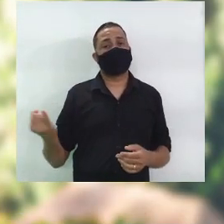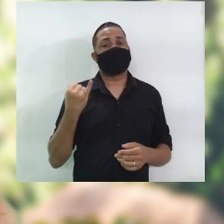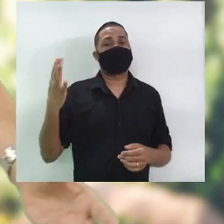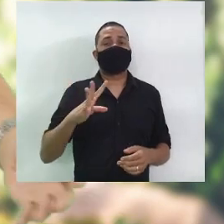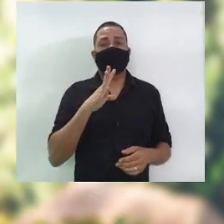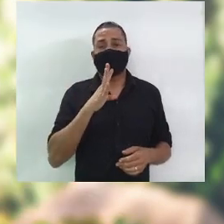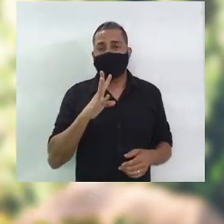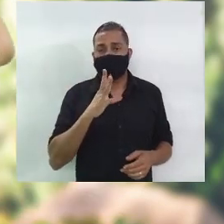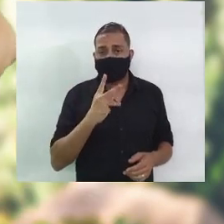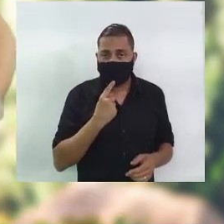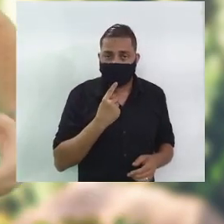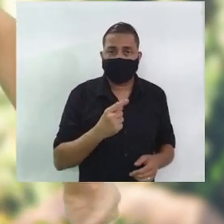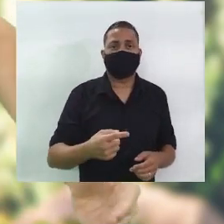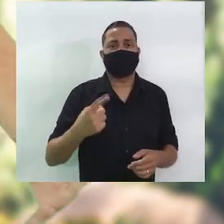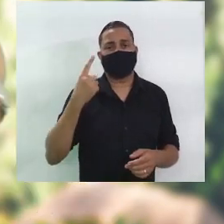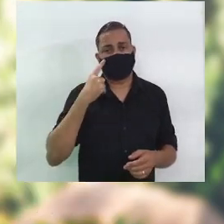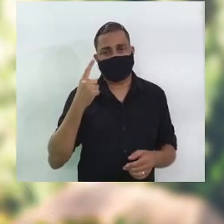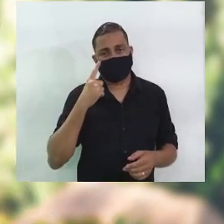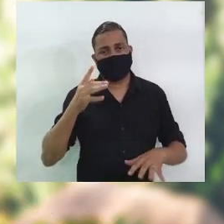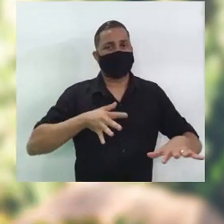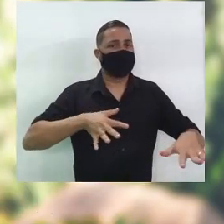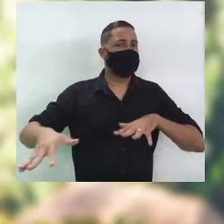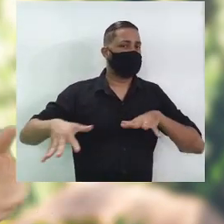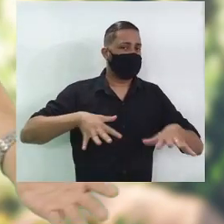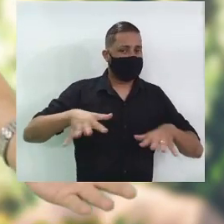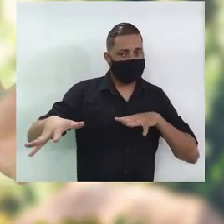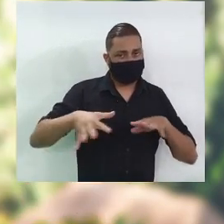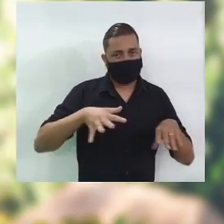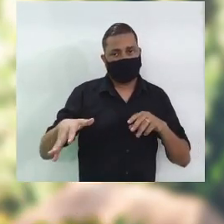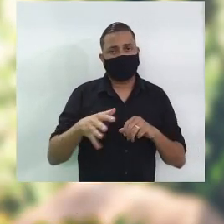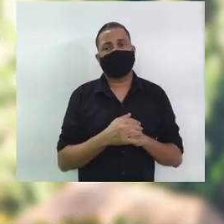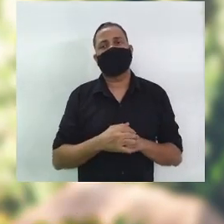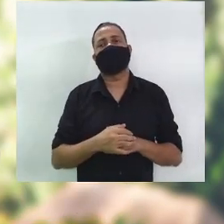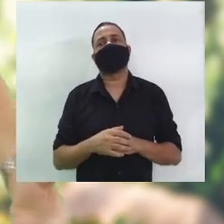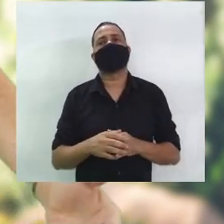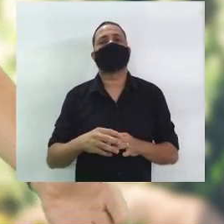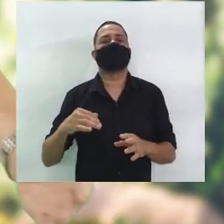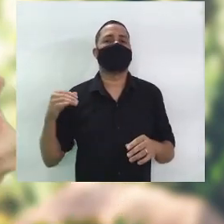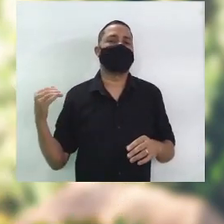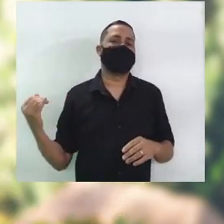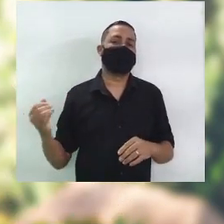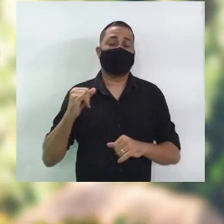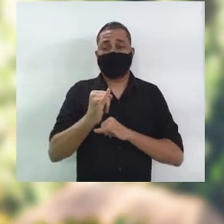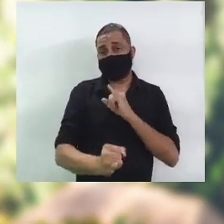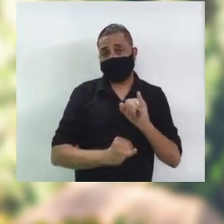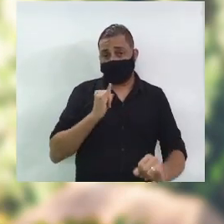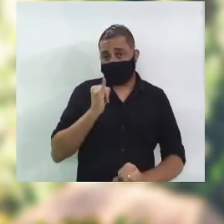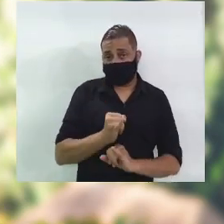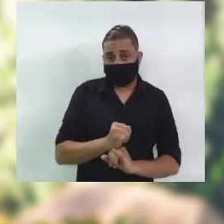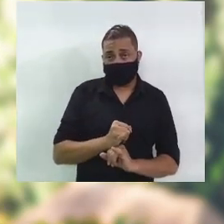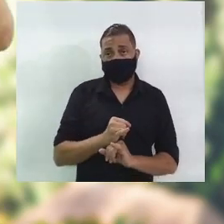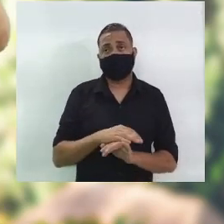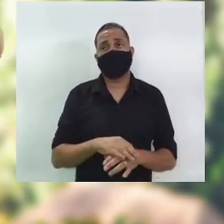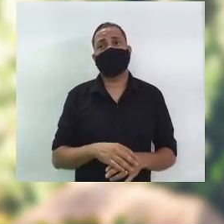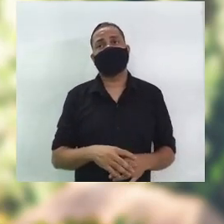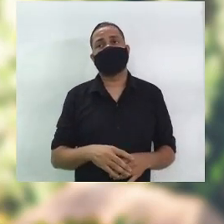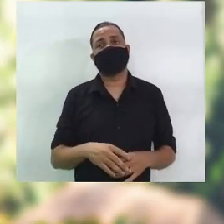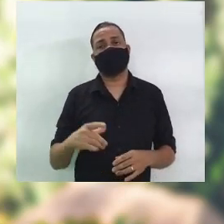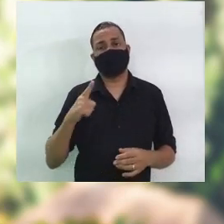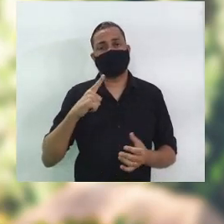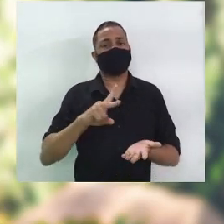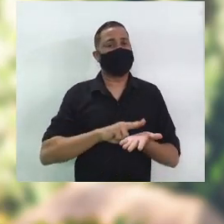conhecer. Veja só que é um movimento que é internacional, justamente. Veja que há em